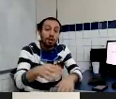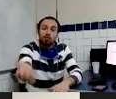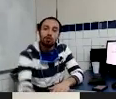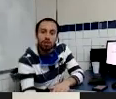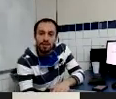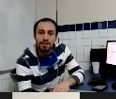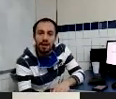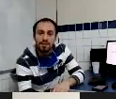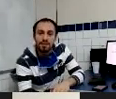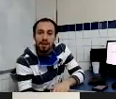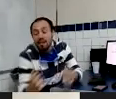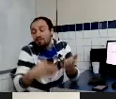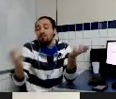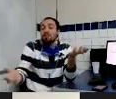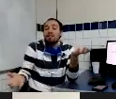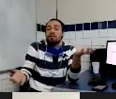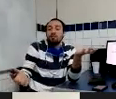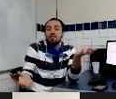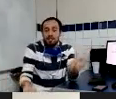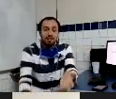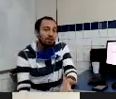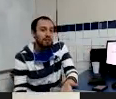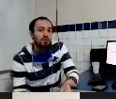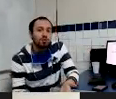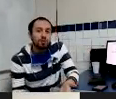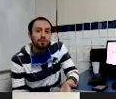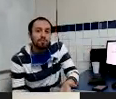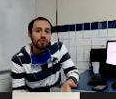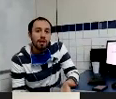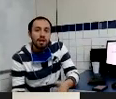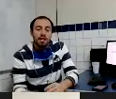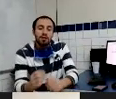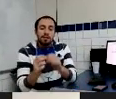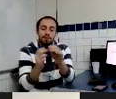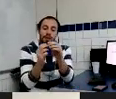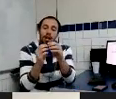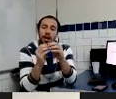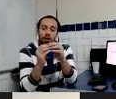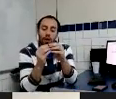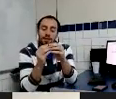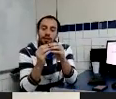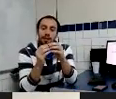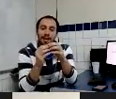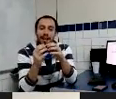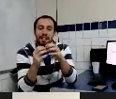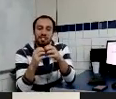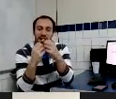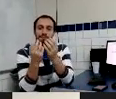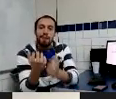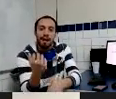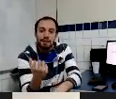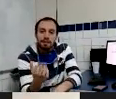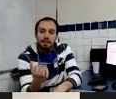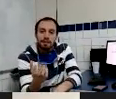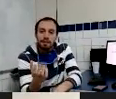de Cristo surgiram as cidades. E eles não tinham as tecnologias que nós temos hoje. Então, assim, quais são as características